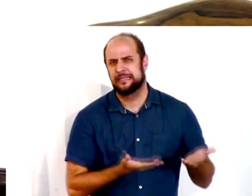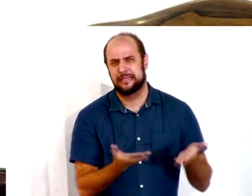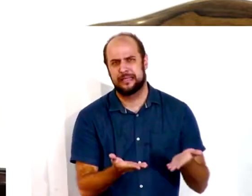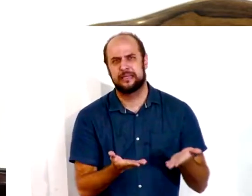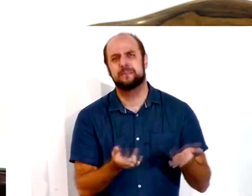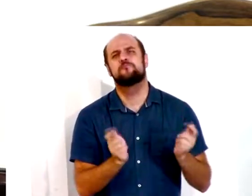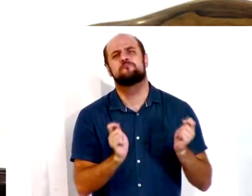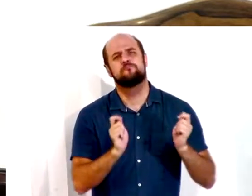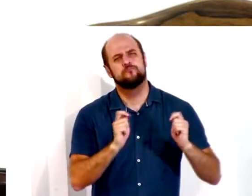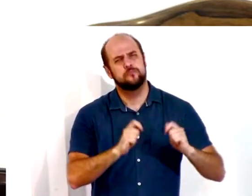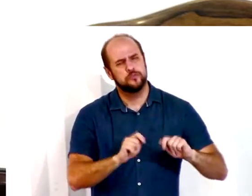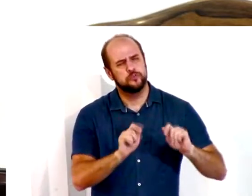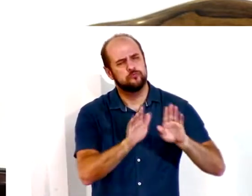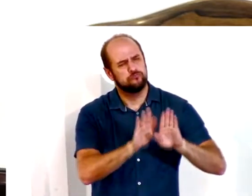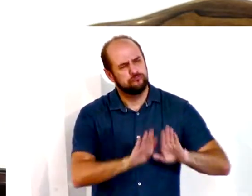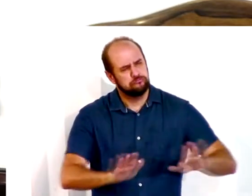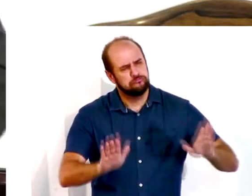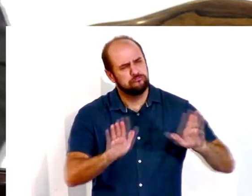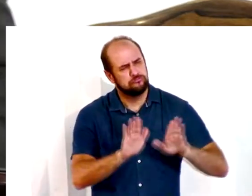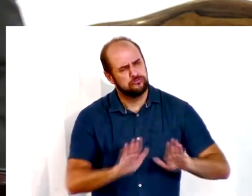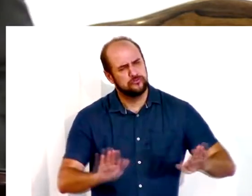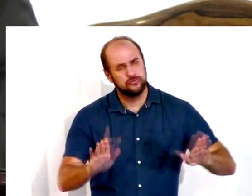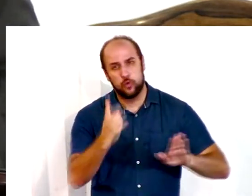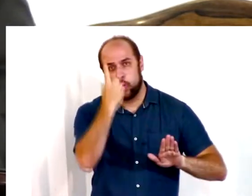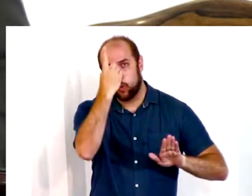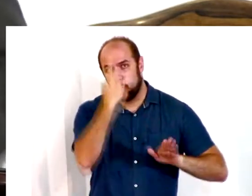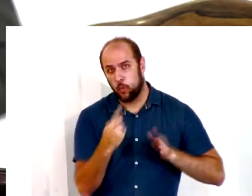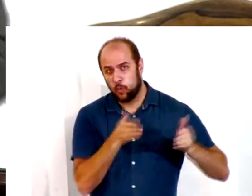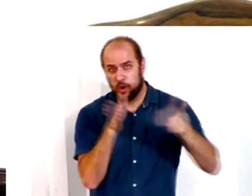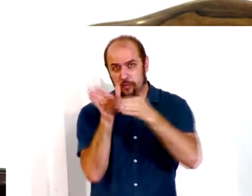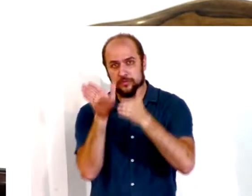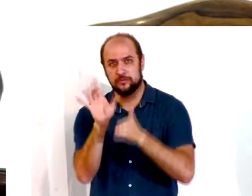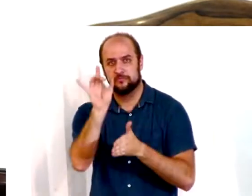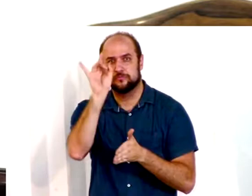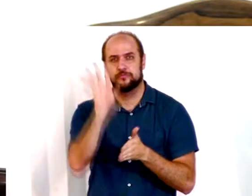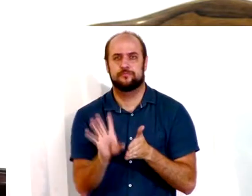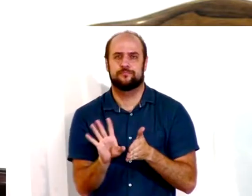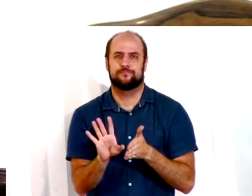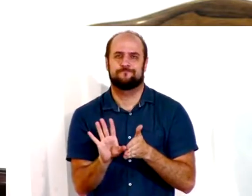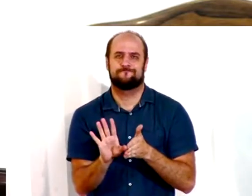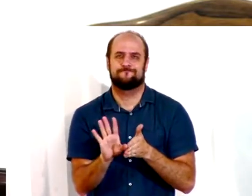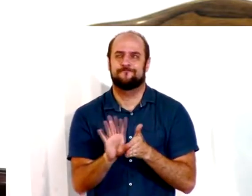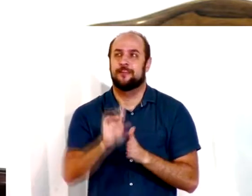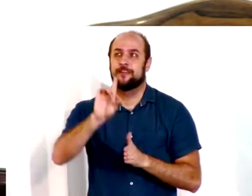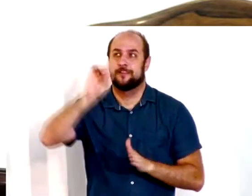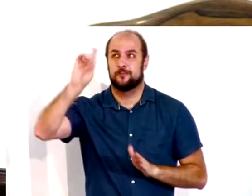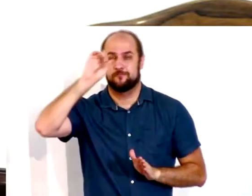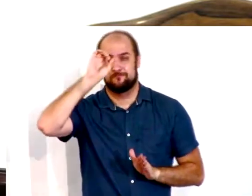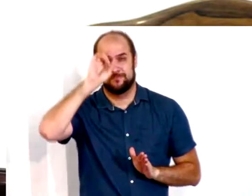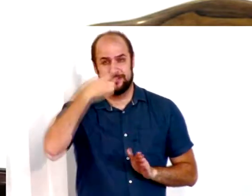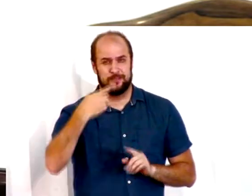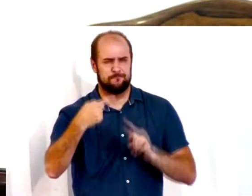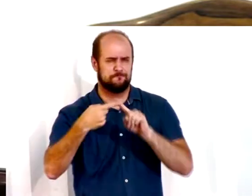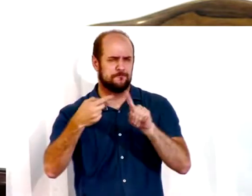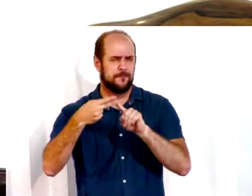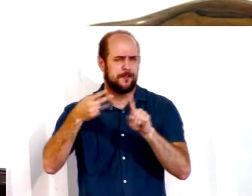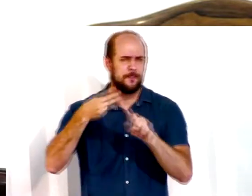ser resolvidas por uma maneira, as ferramentas que Deus separou para nós: